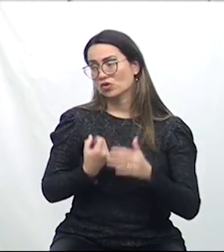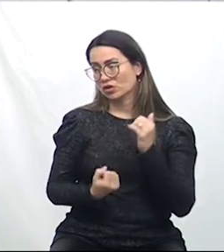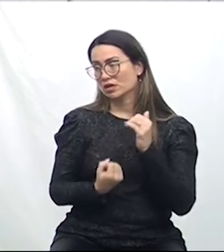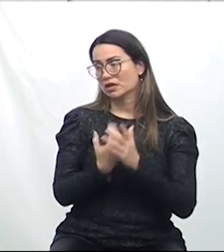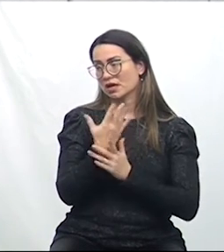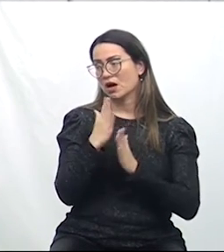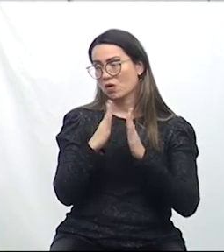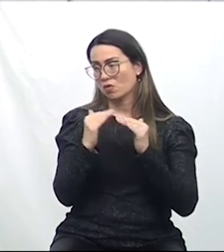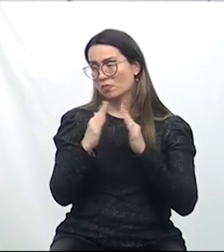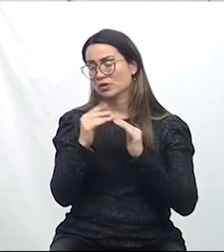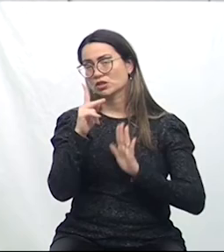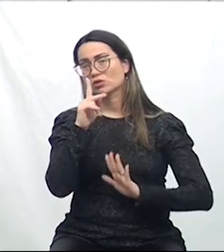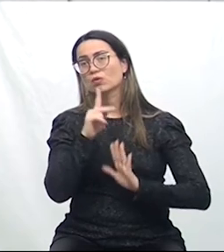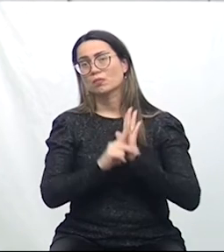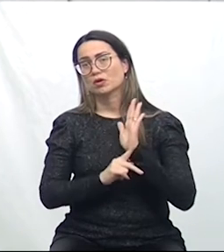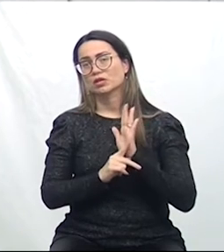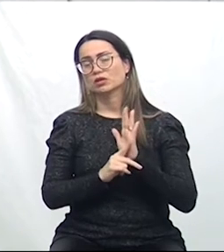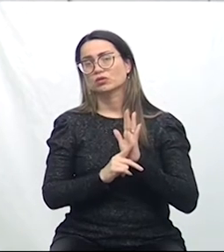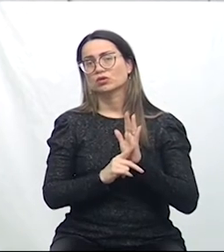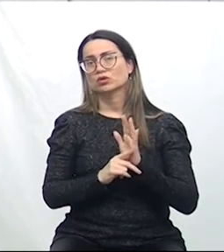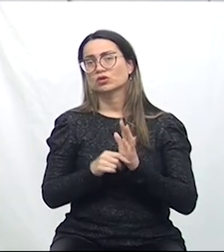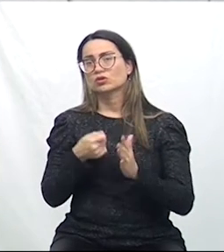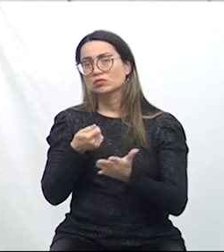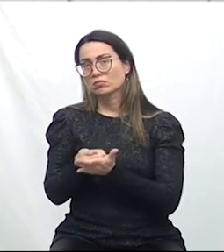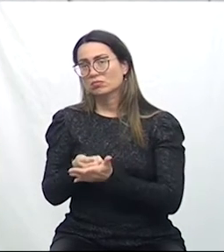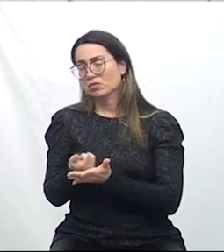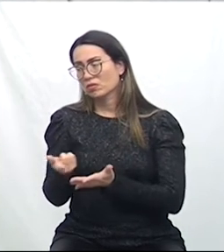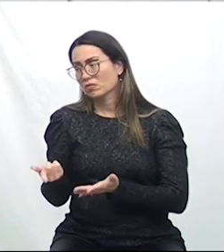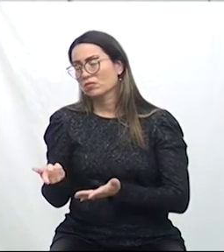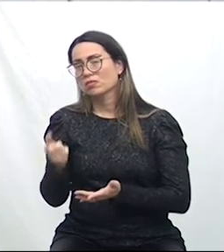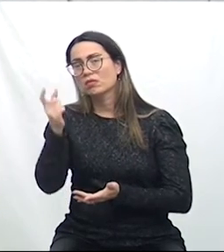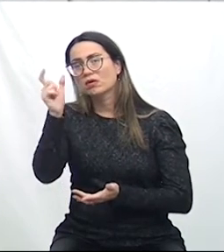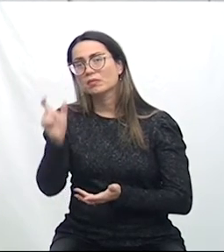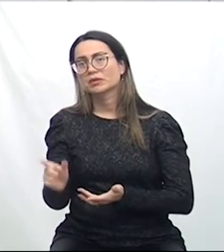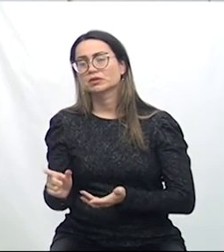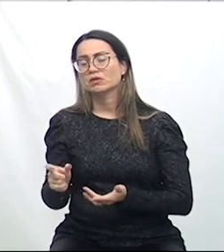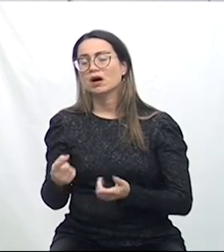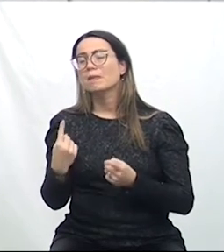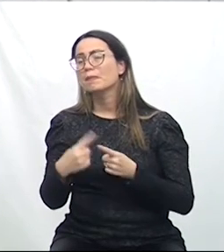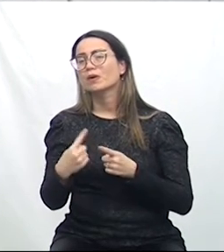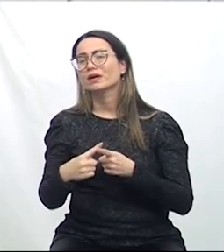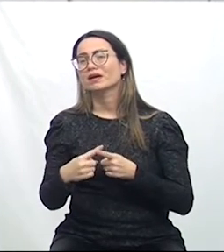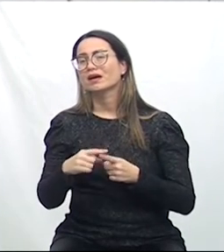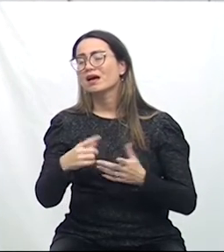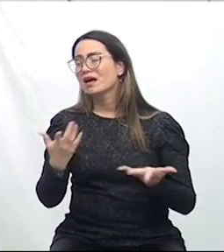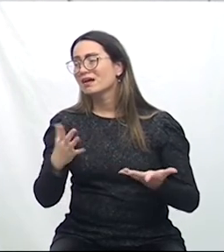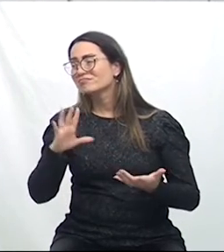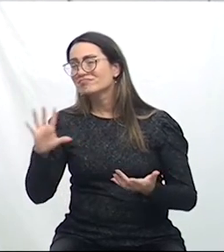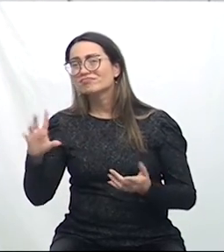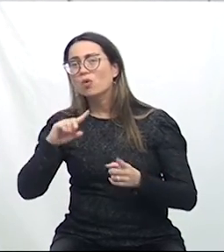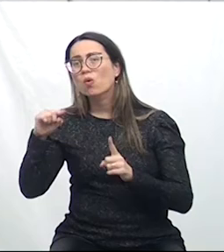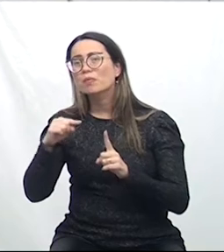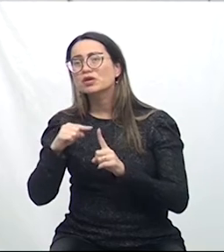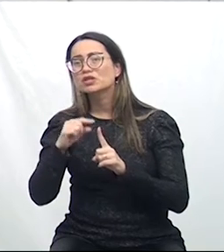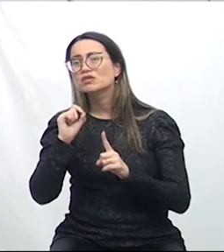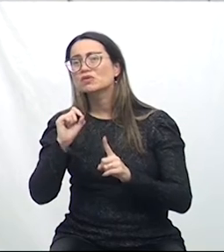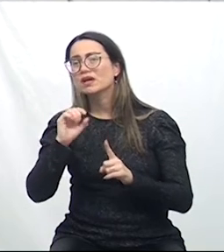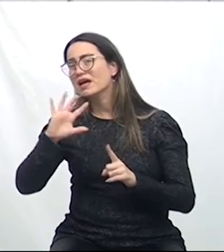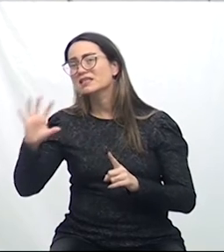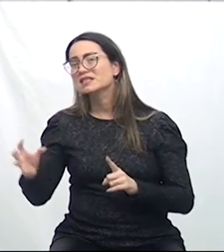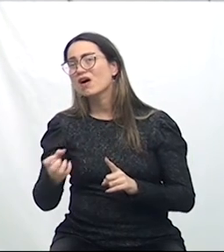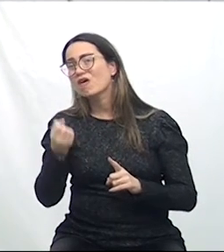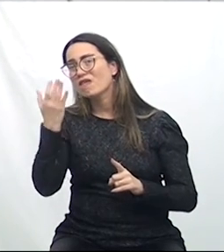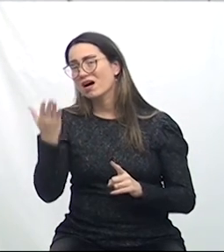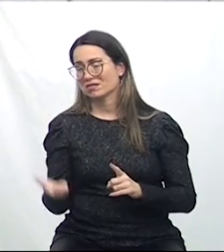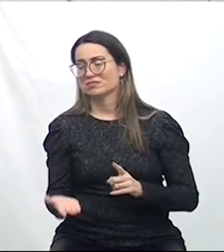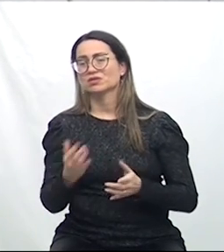projeto, de impor essas pessoas. É uma forma de salvar essas pessoas, porque se continuar elas na rua, elas